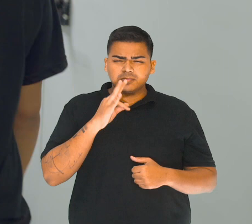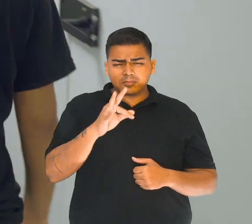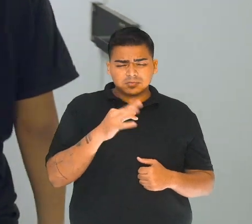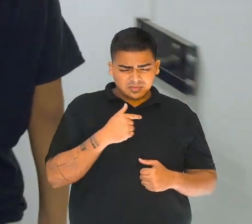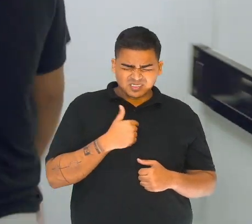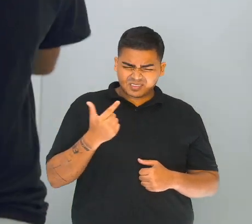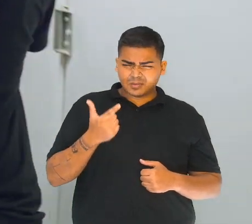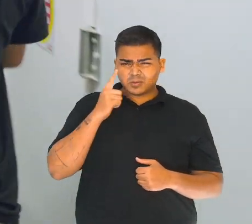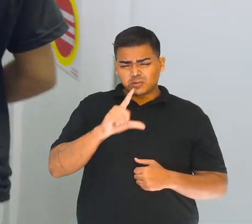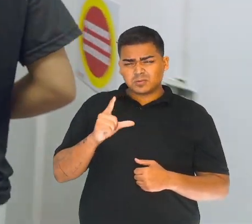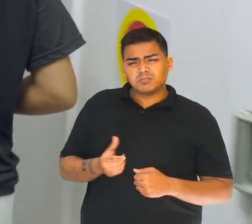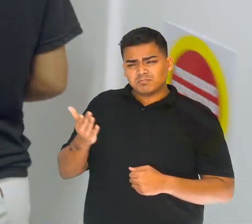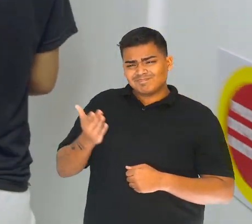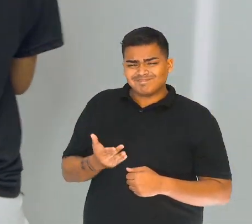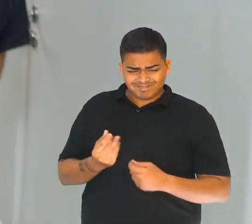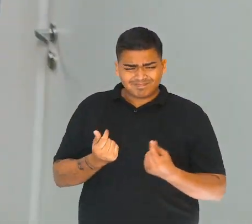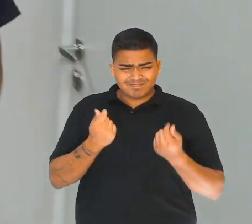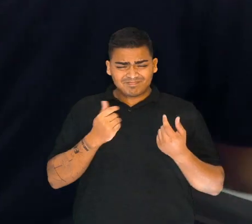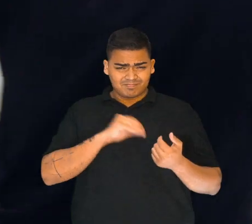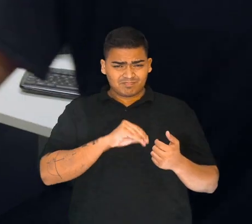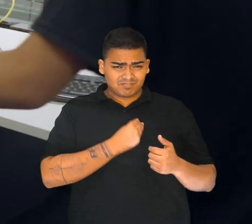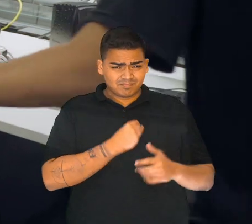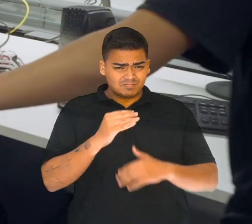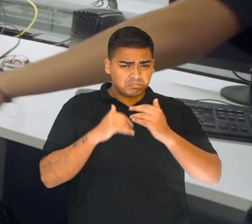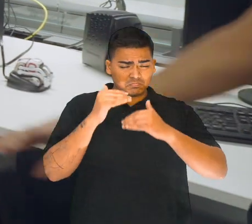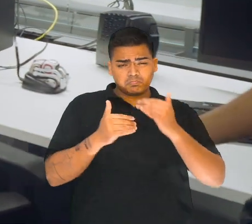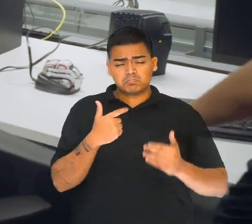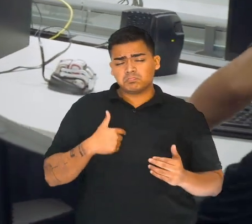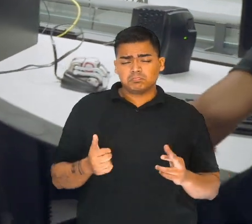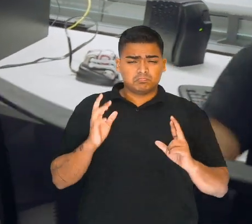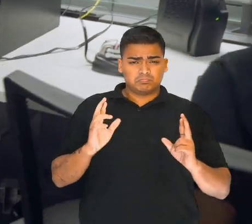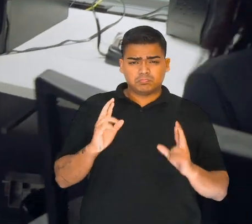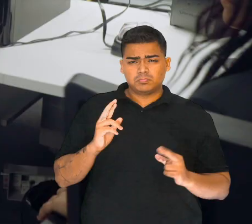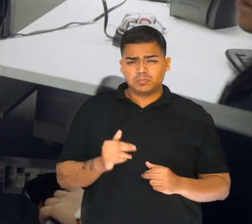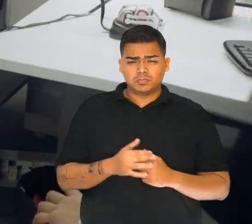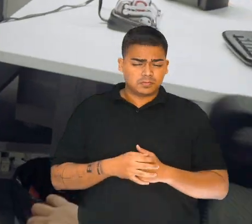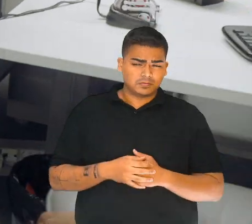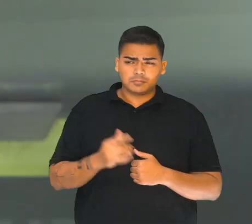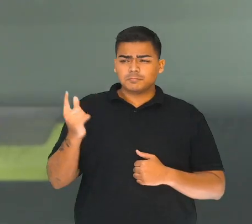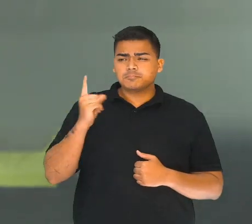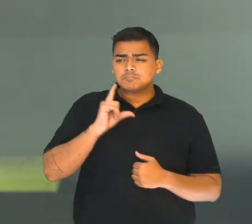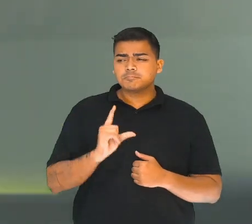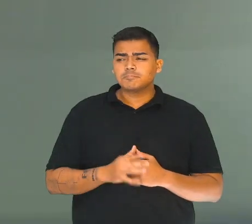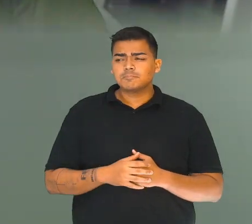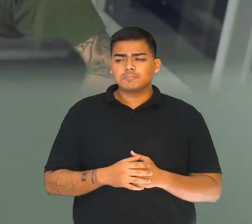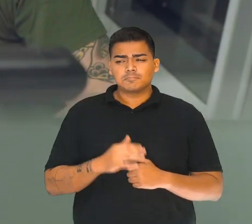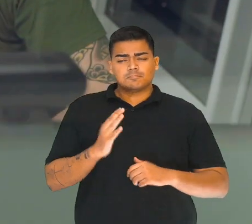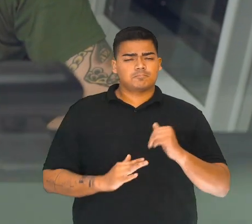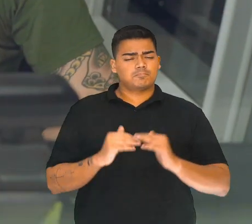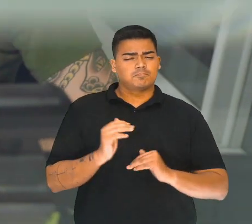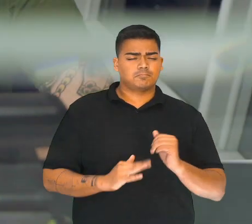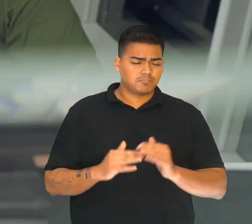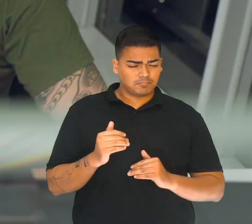poder ter uma condição boa, assim, pra ajudar minha mãe? Eu tinha zero expectativa, tipo, antigamente, assim, de